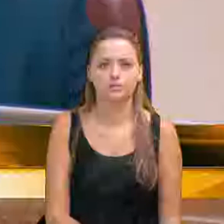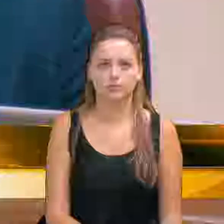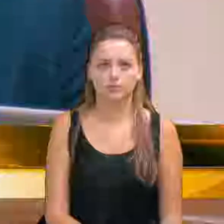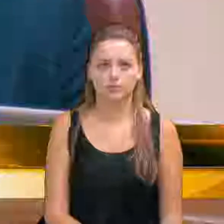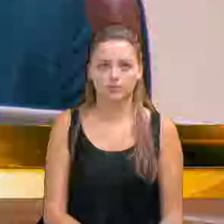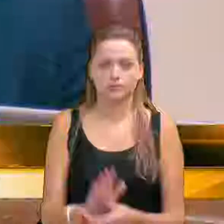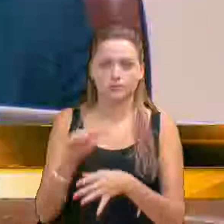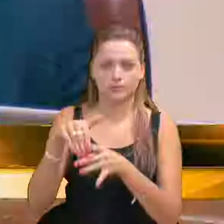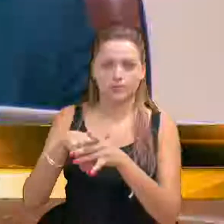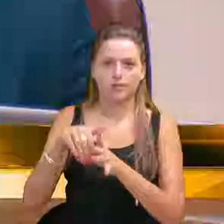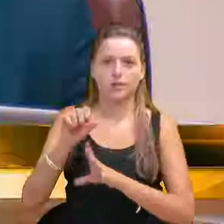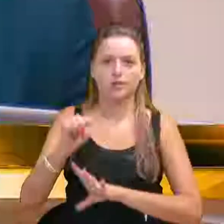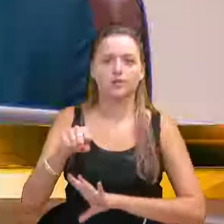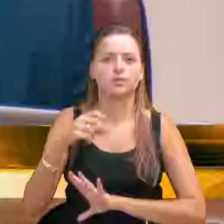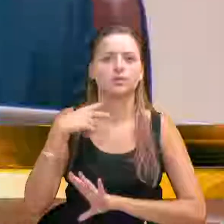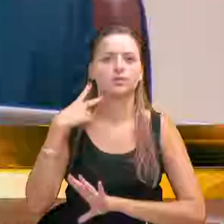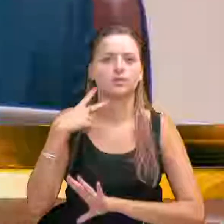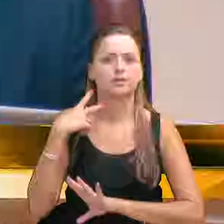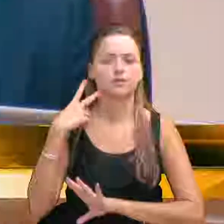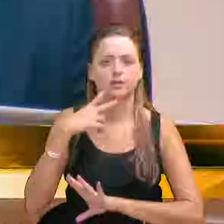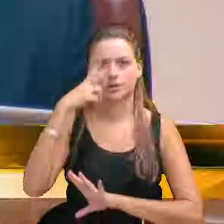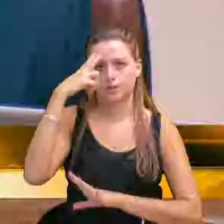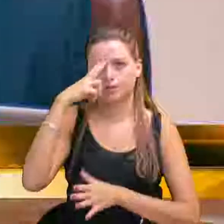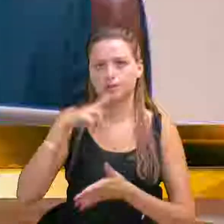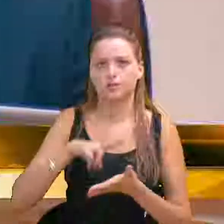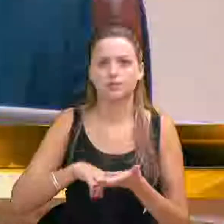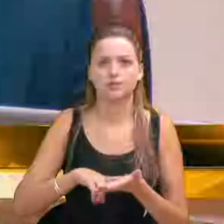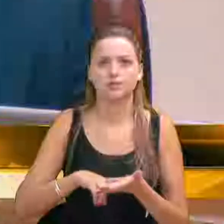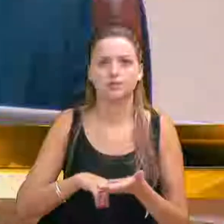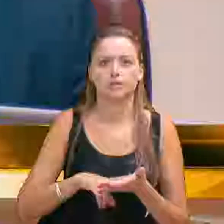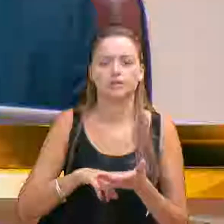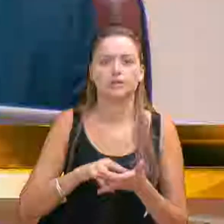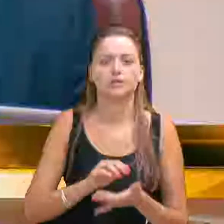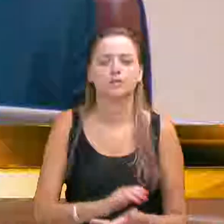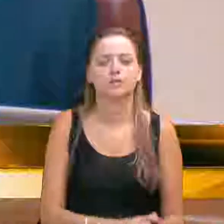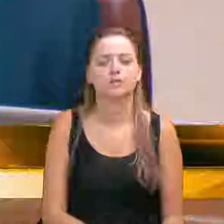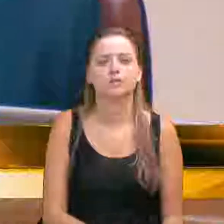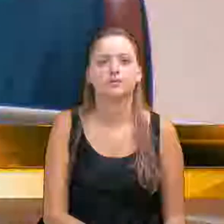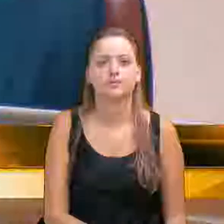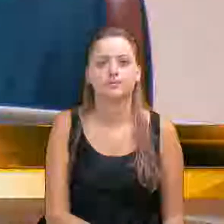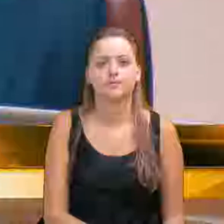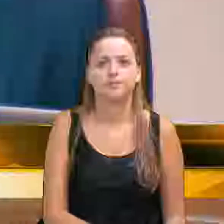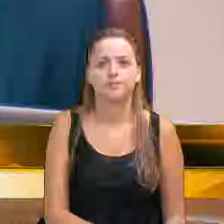Voto favorável. O vereador Neri vota favorável.